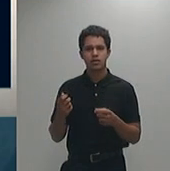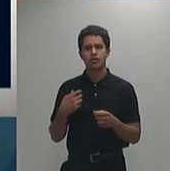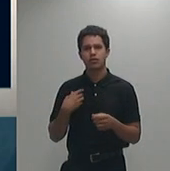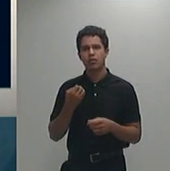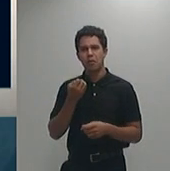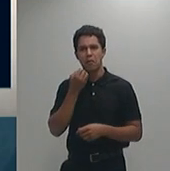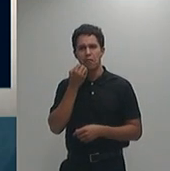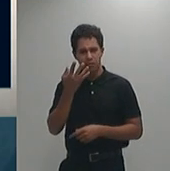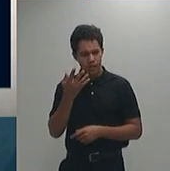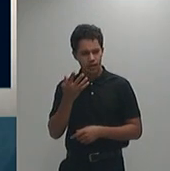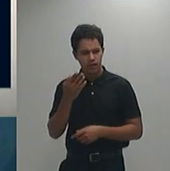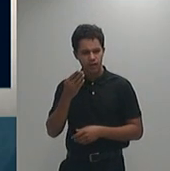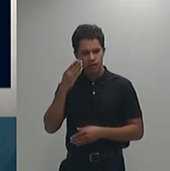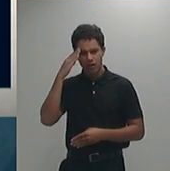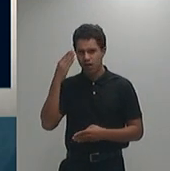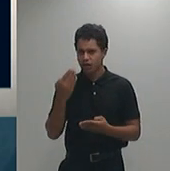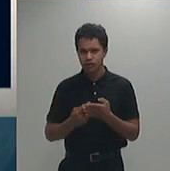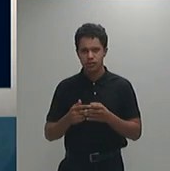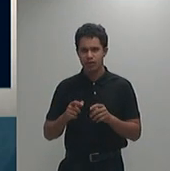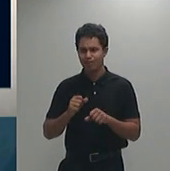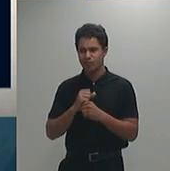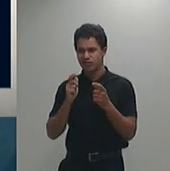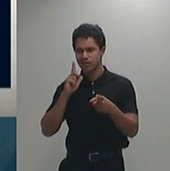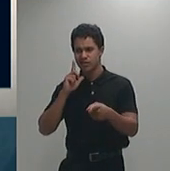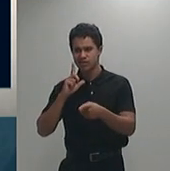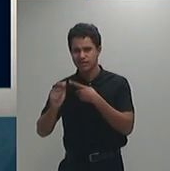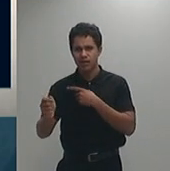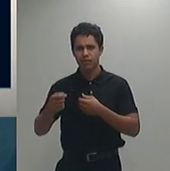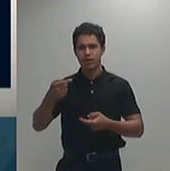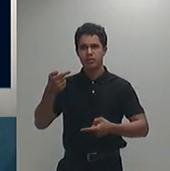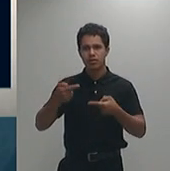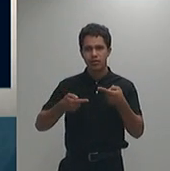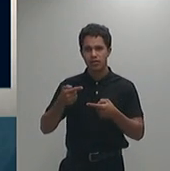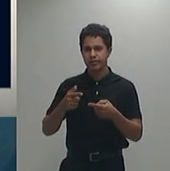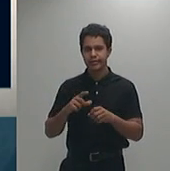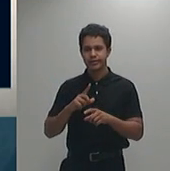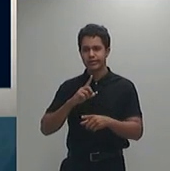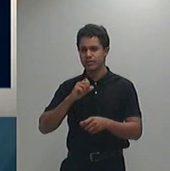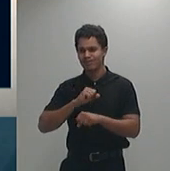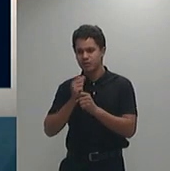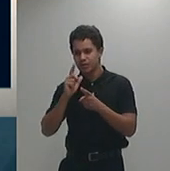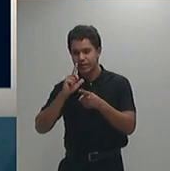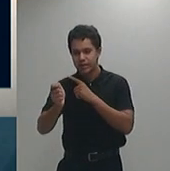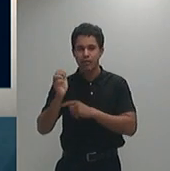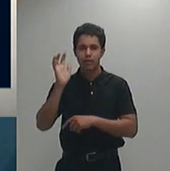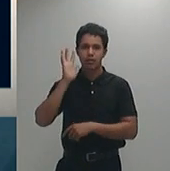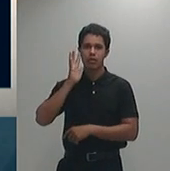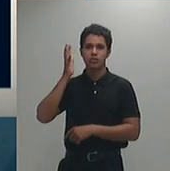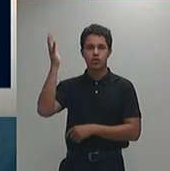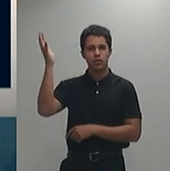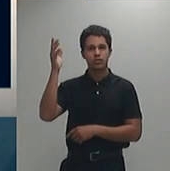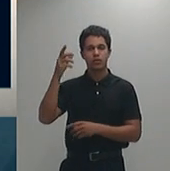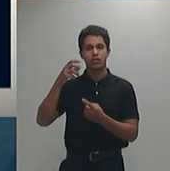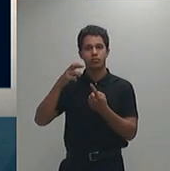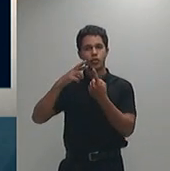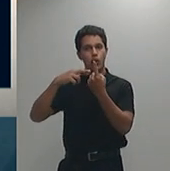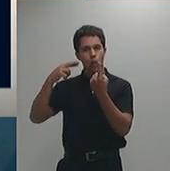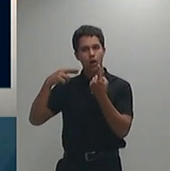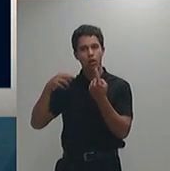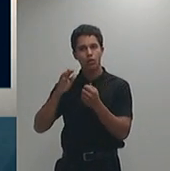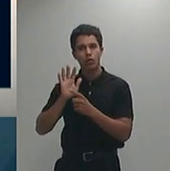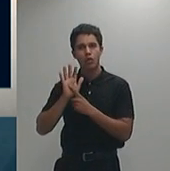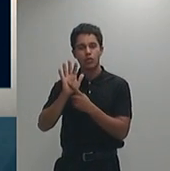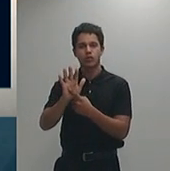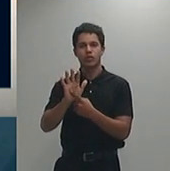e não tem como escapar do conflito e não tem como escapar da solução que o eminente relator empreendeu